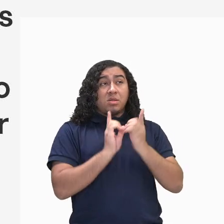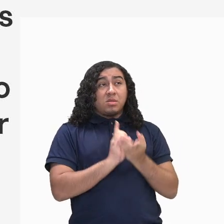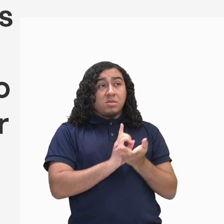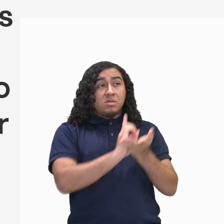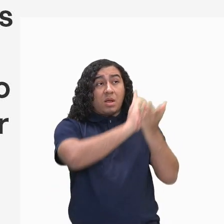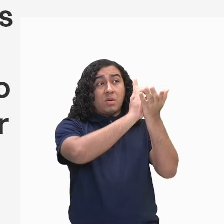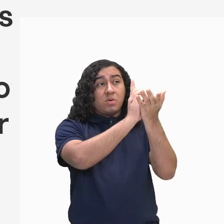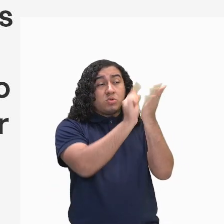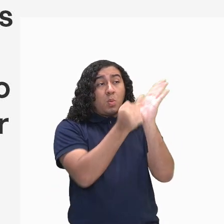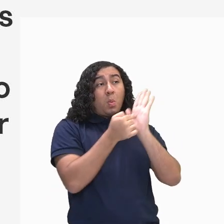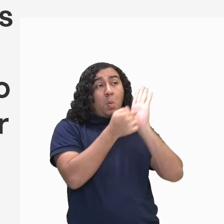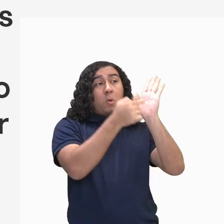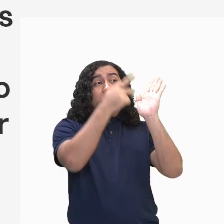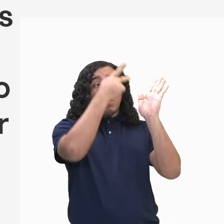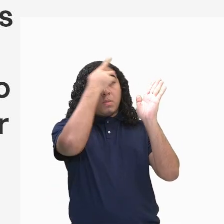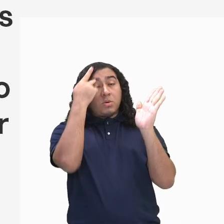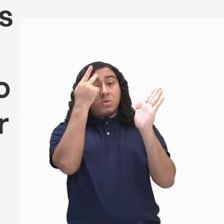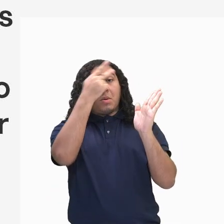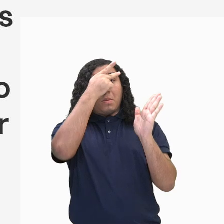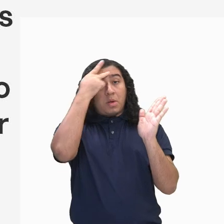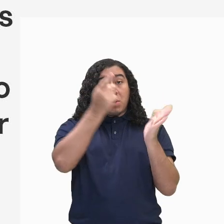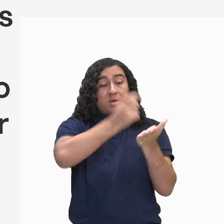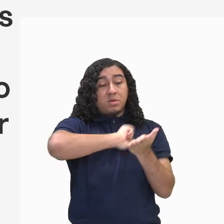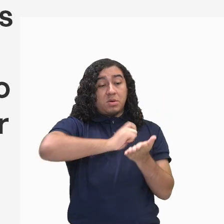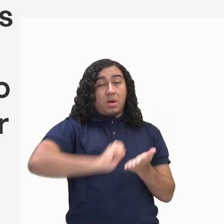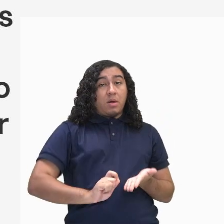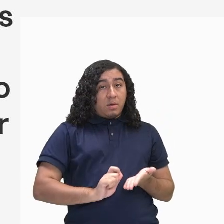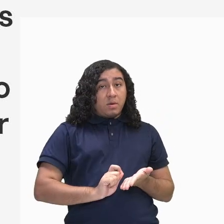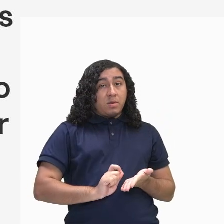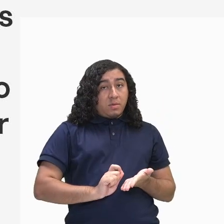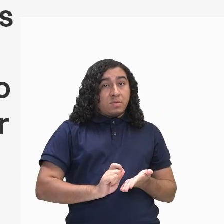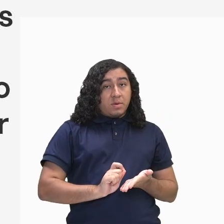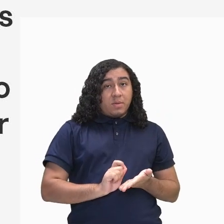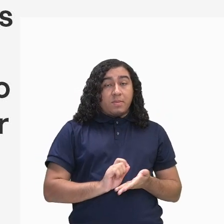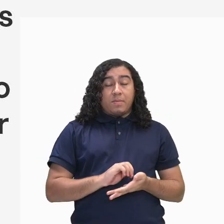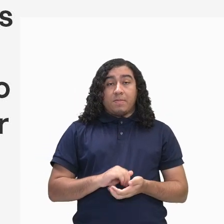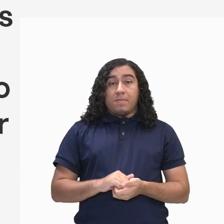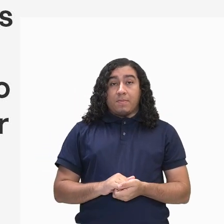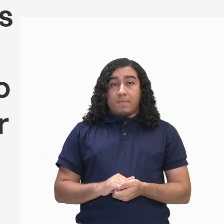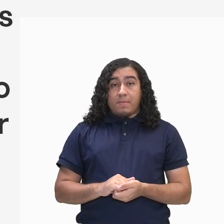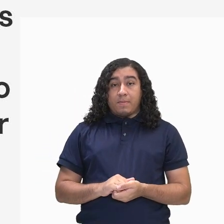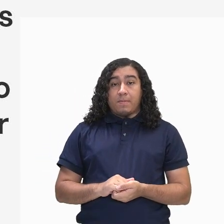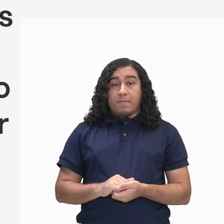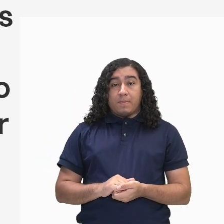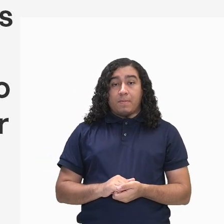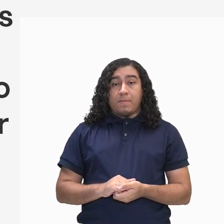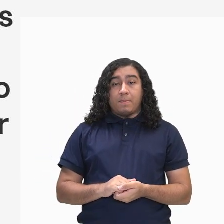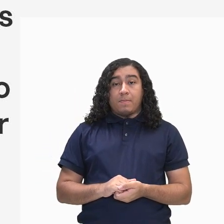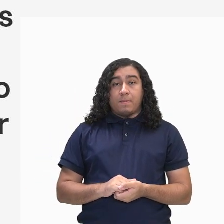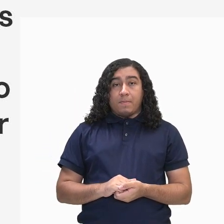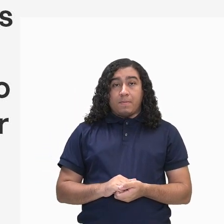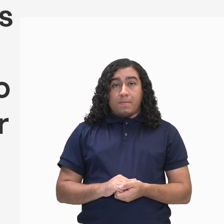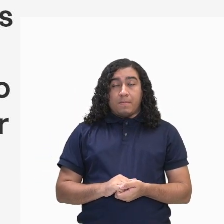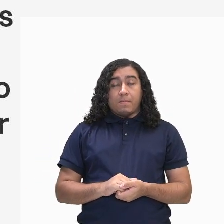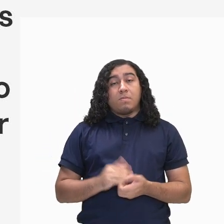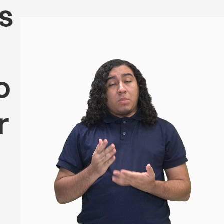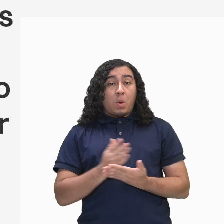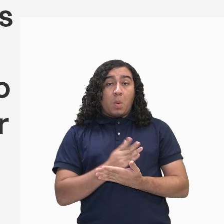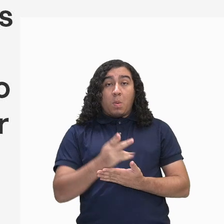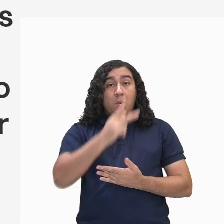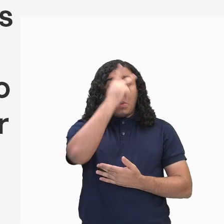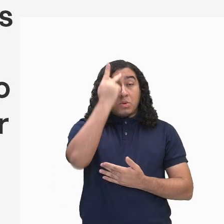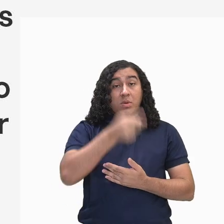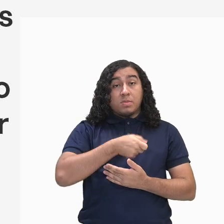e superior. Né? Deus mostra para um profeta, para o fundador de uma religião, aquele